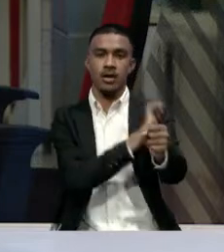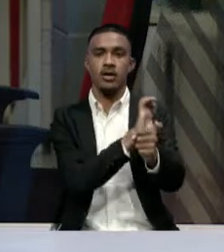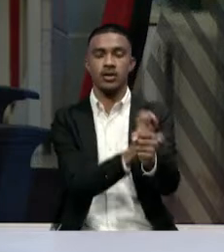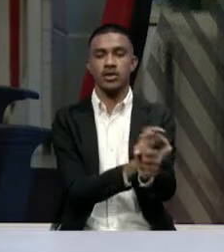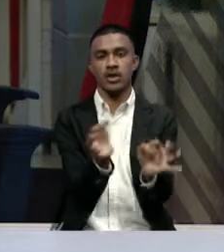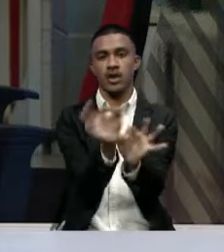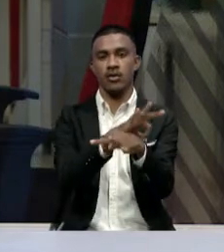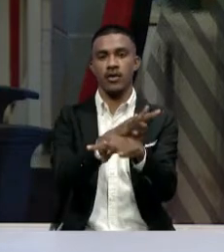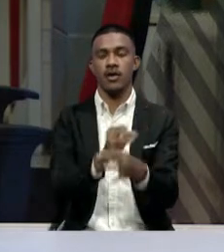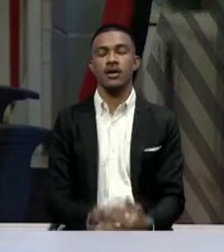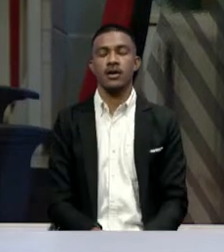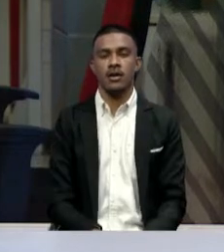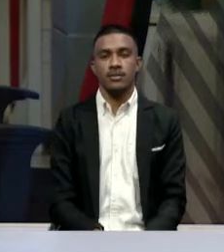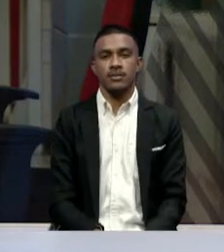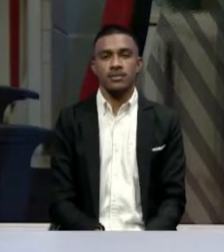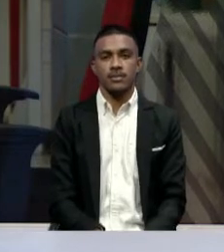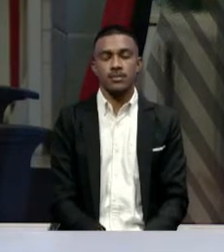renovável.